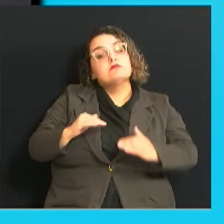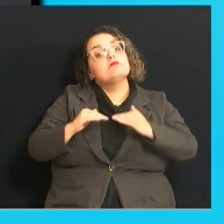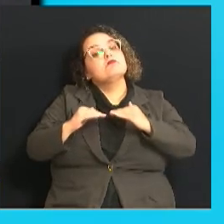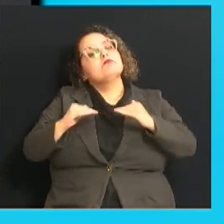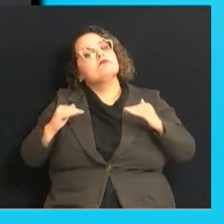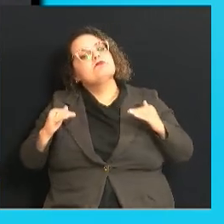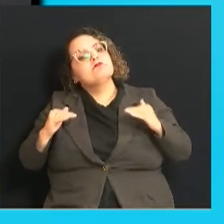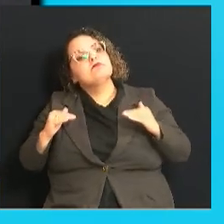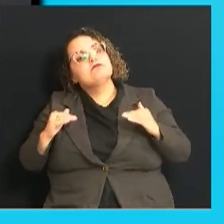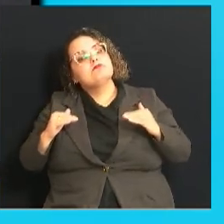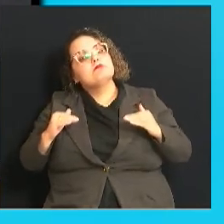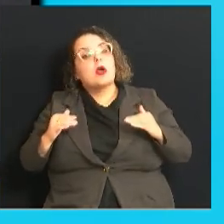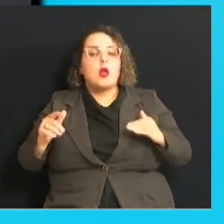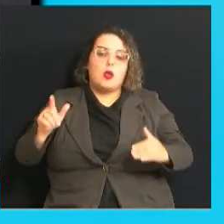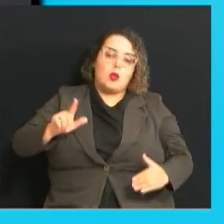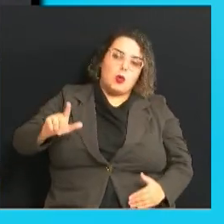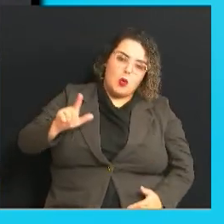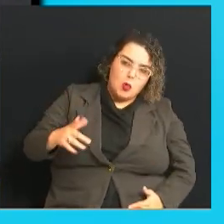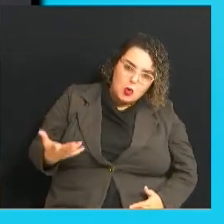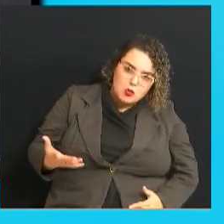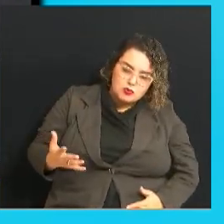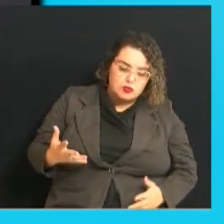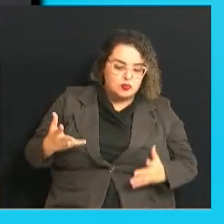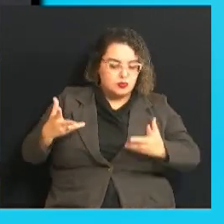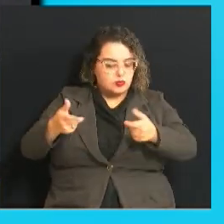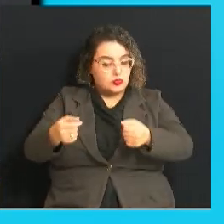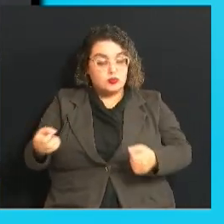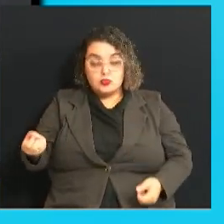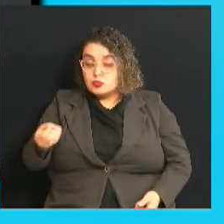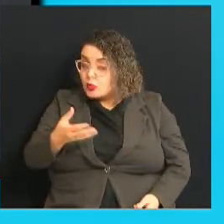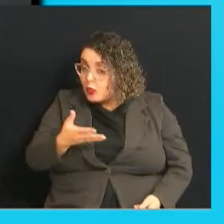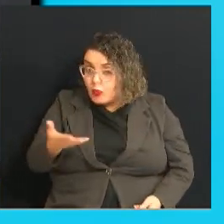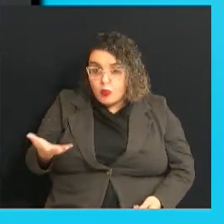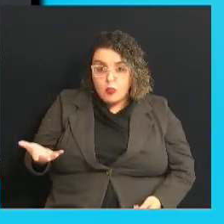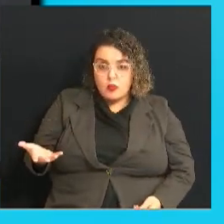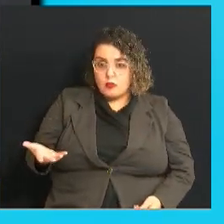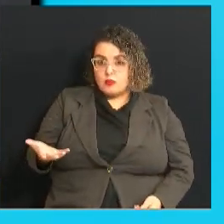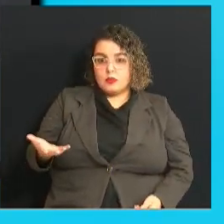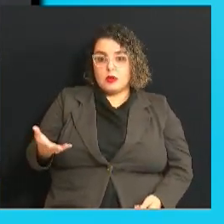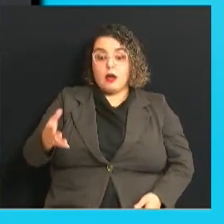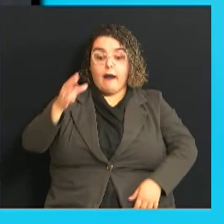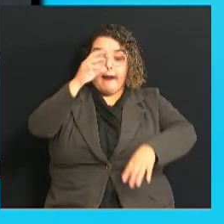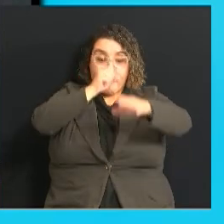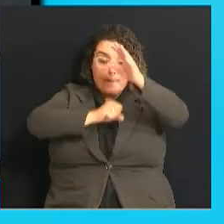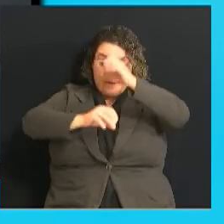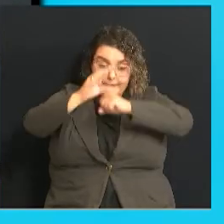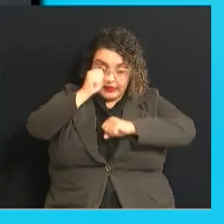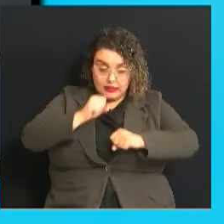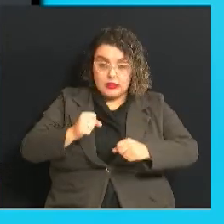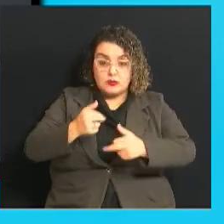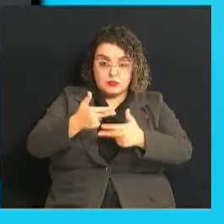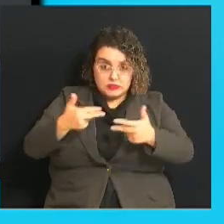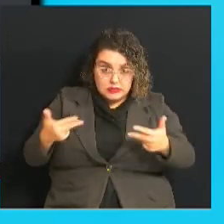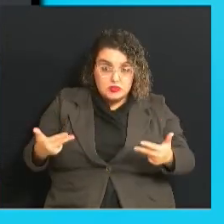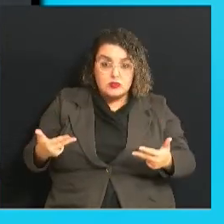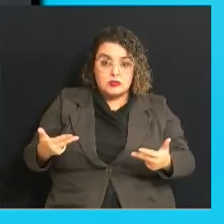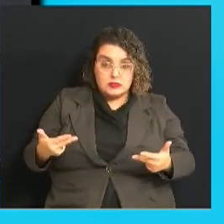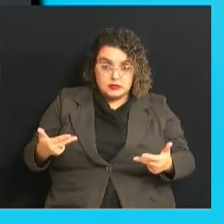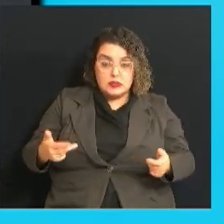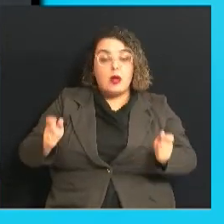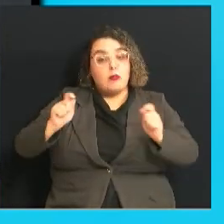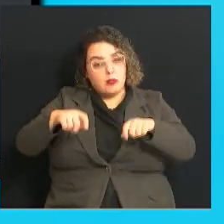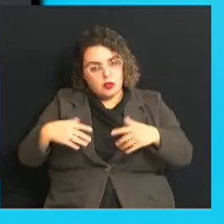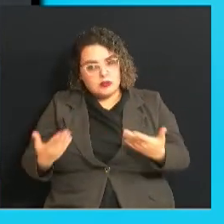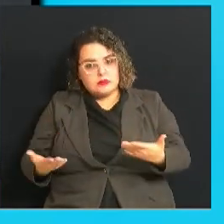estáveis. Claro, tudo é muito novo, a gente ainda está aprendendo sobre isso. Então, é possível que a gente